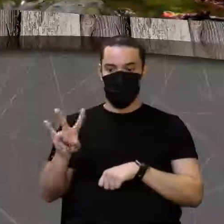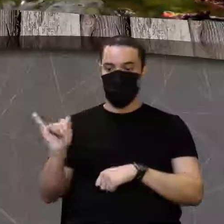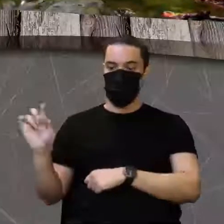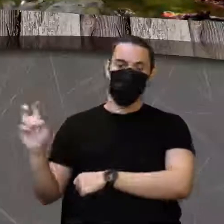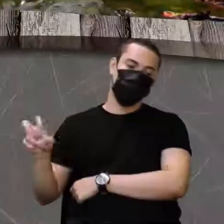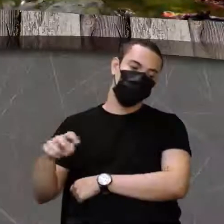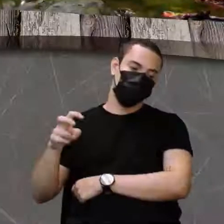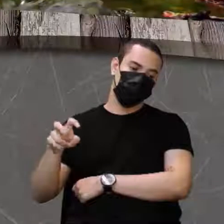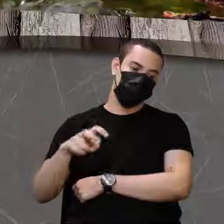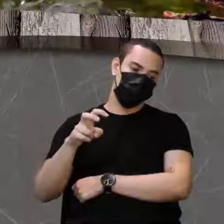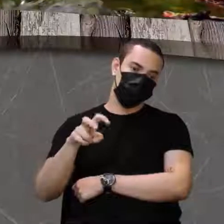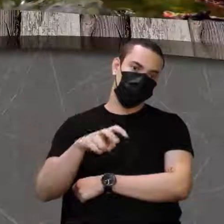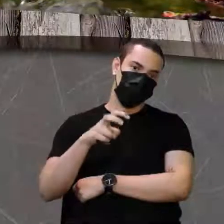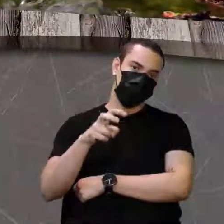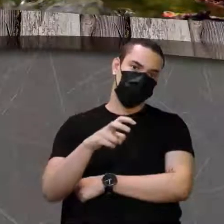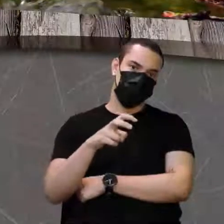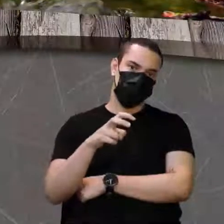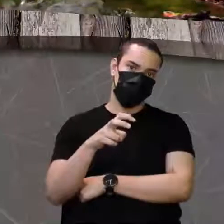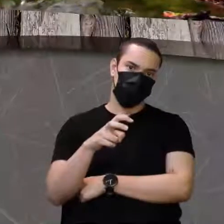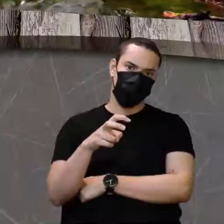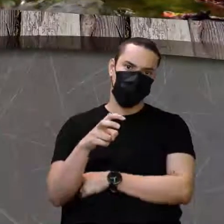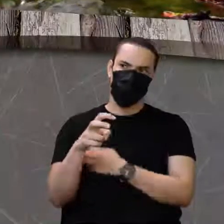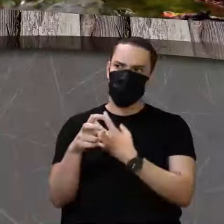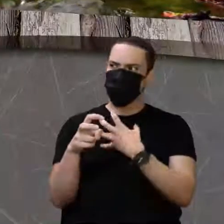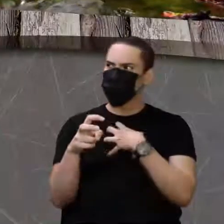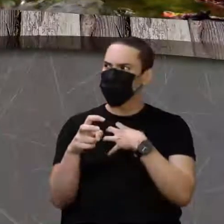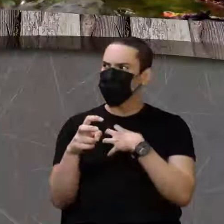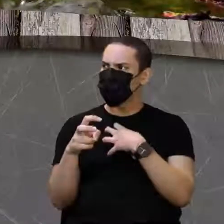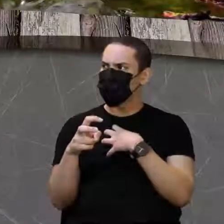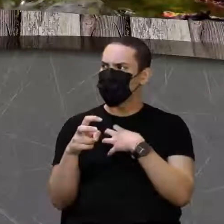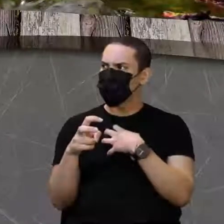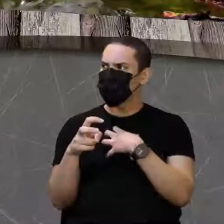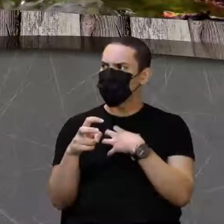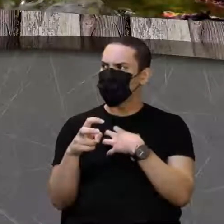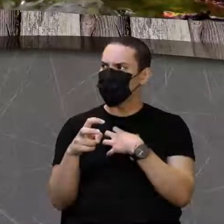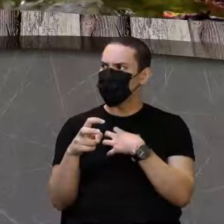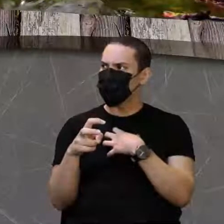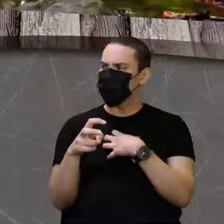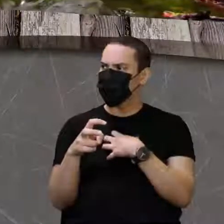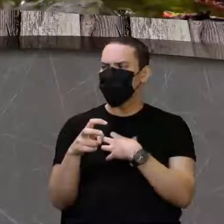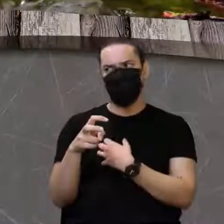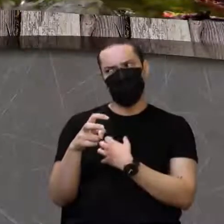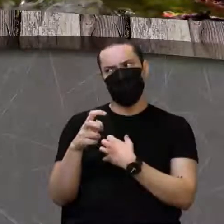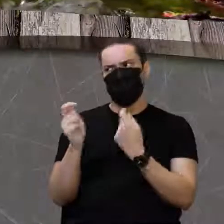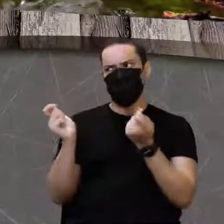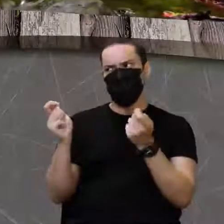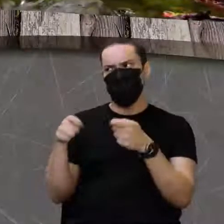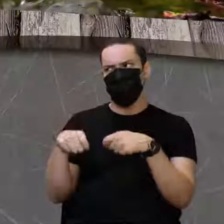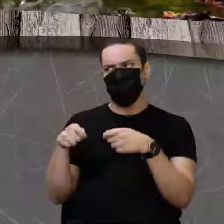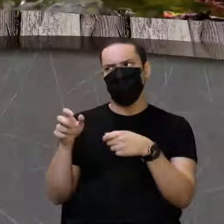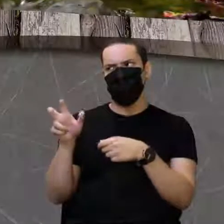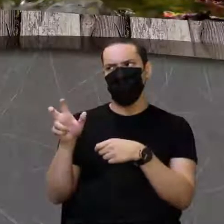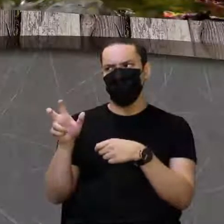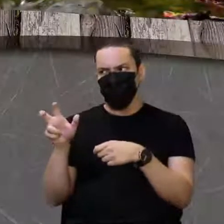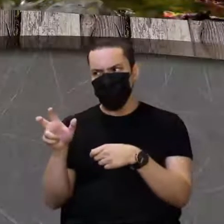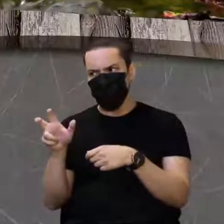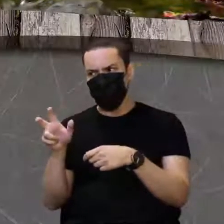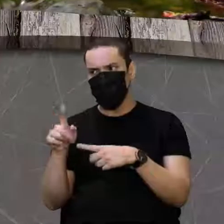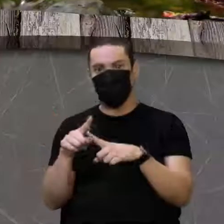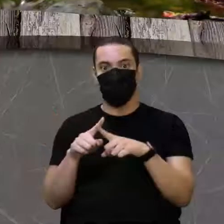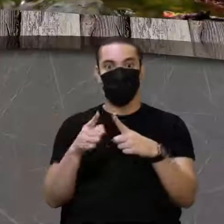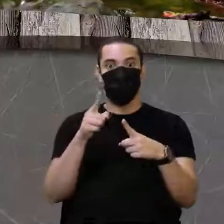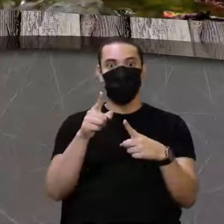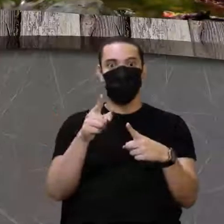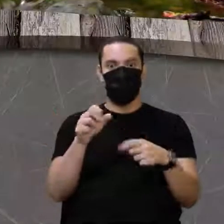passar. Ela vai sentir a temperatura do seu corpo, ela pode pensar que há uma presa ali, alguma situação, mas se você